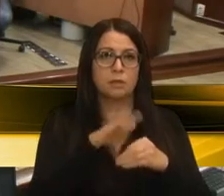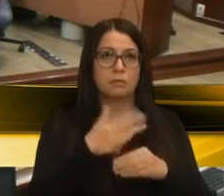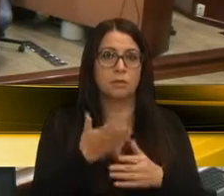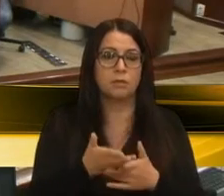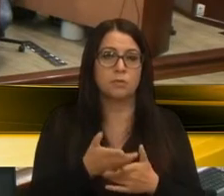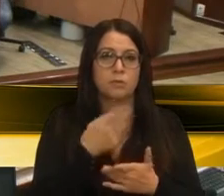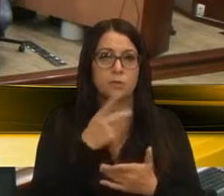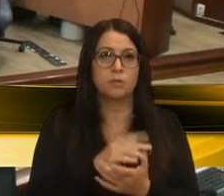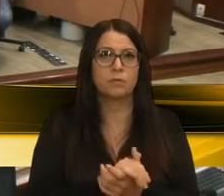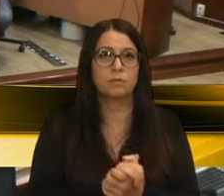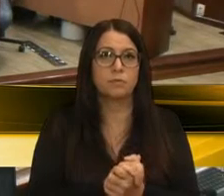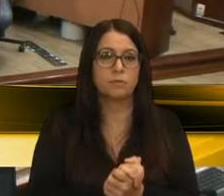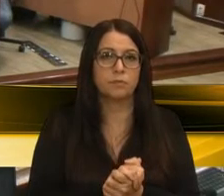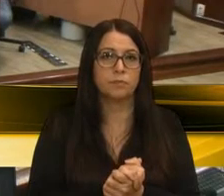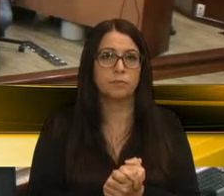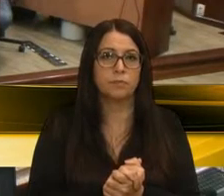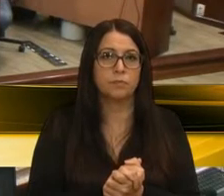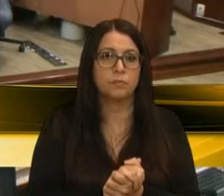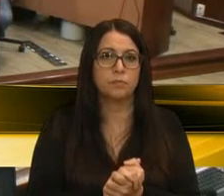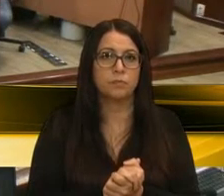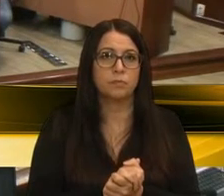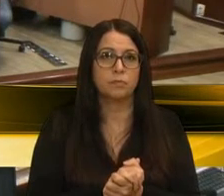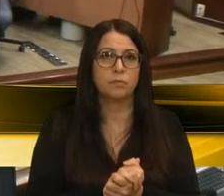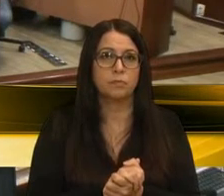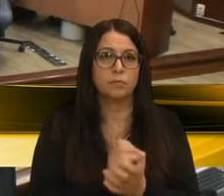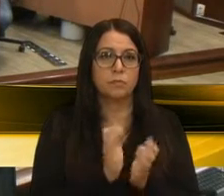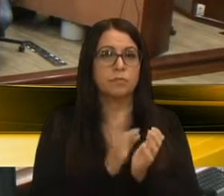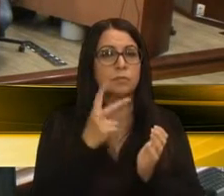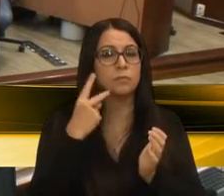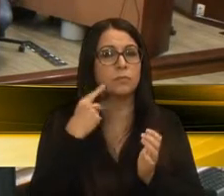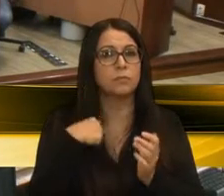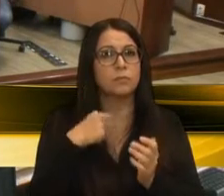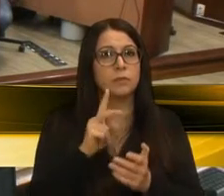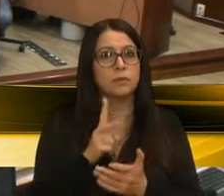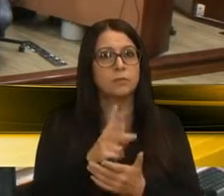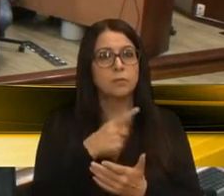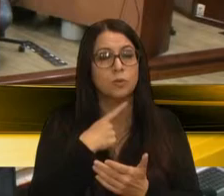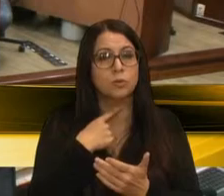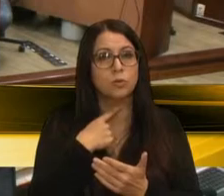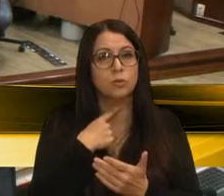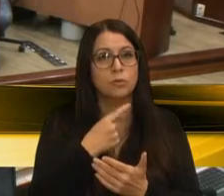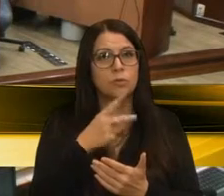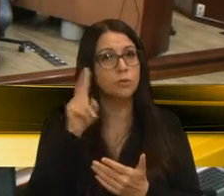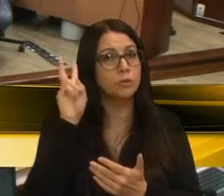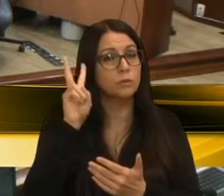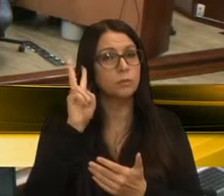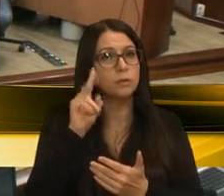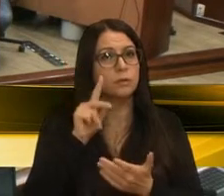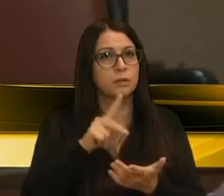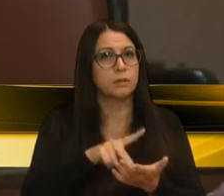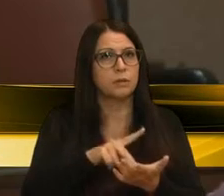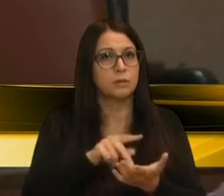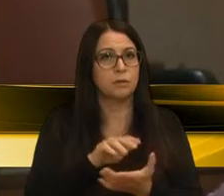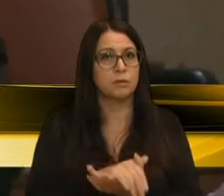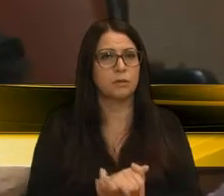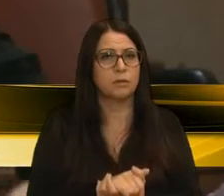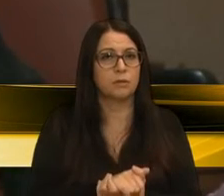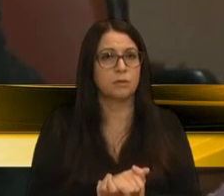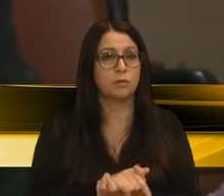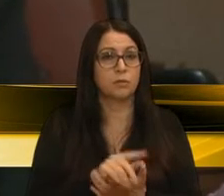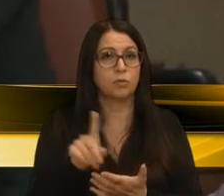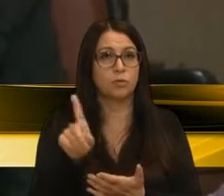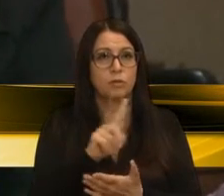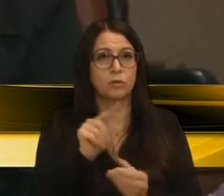e já foi falado pelos colegas vereadores, eu sempre gosto de recordar que o fato da